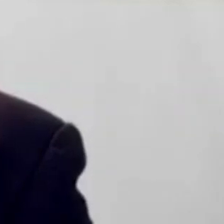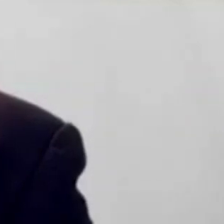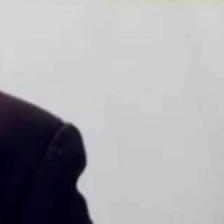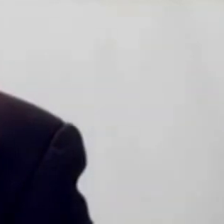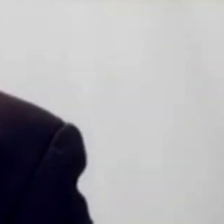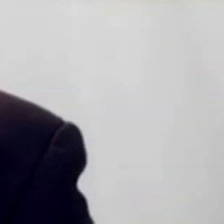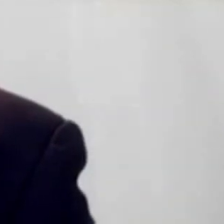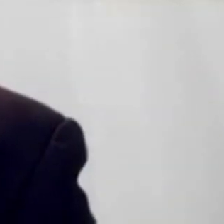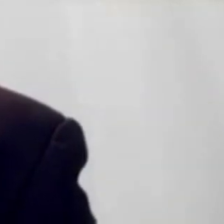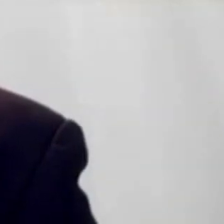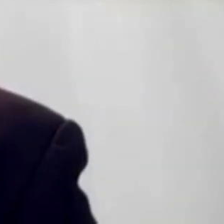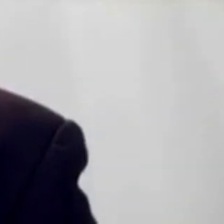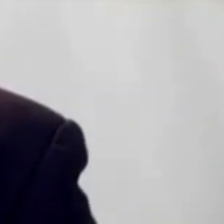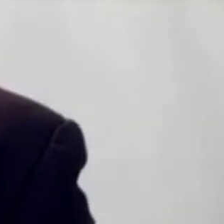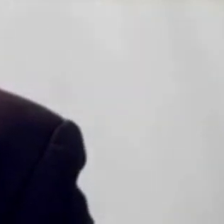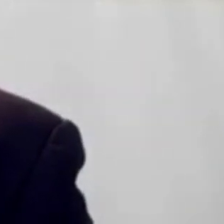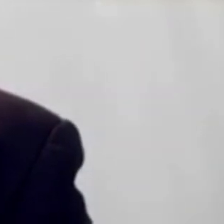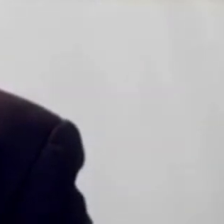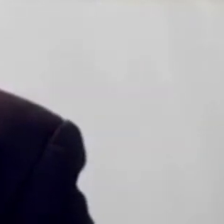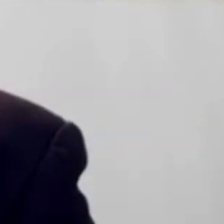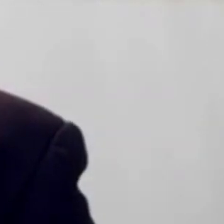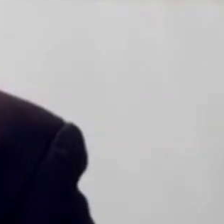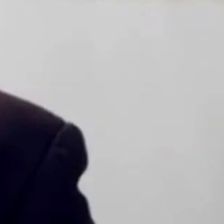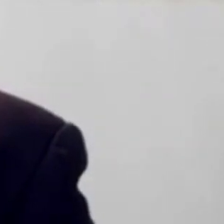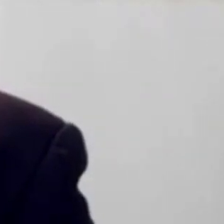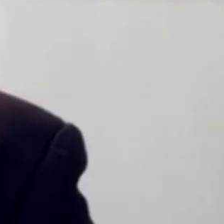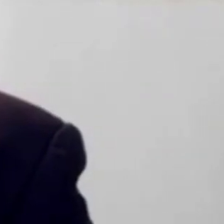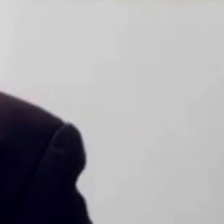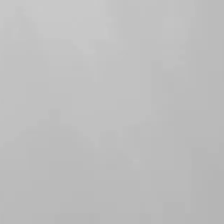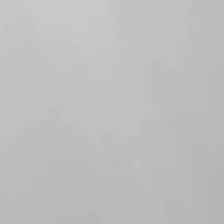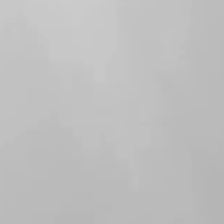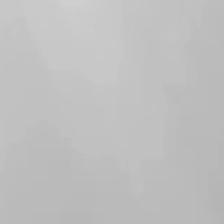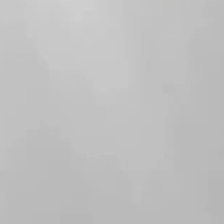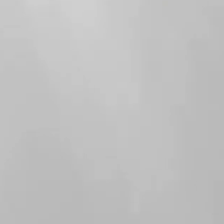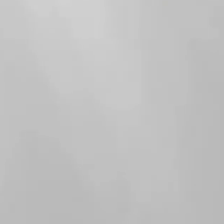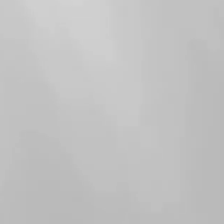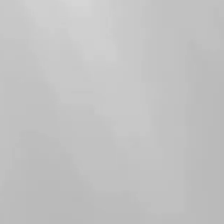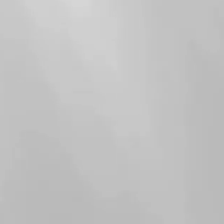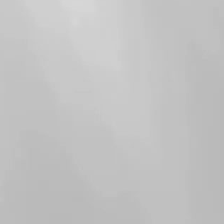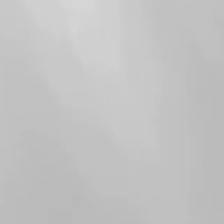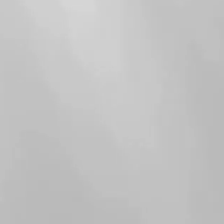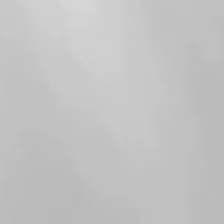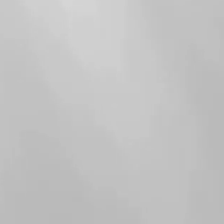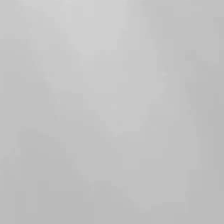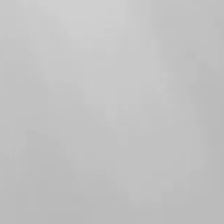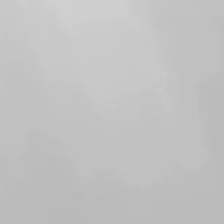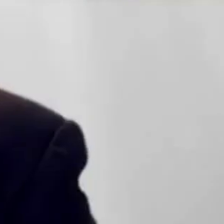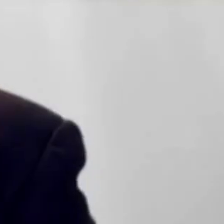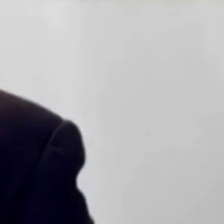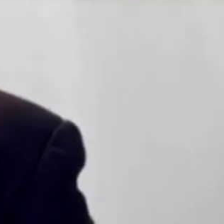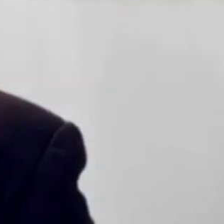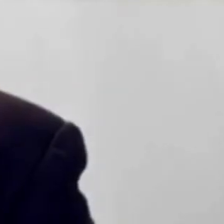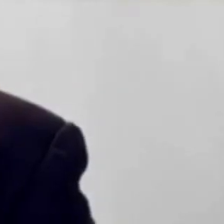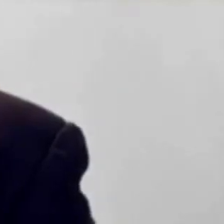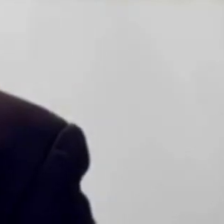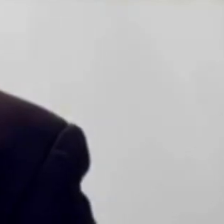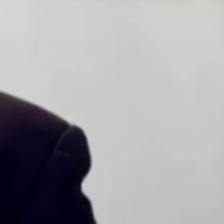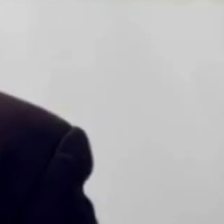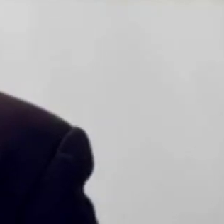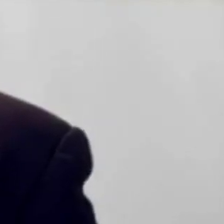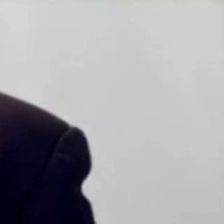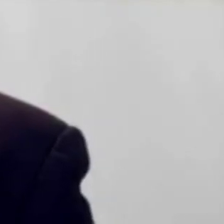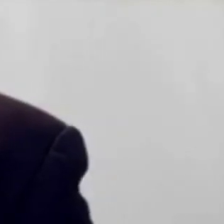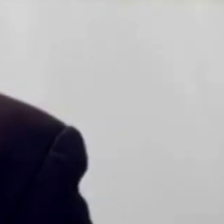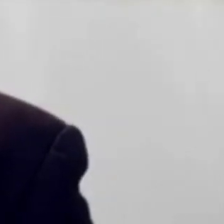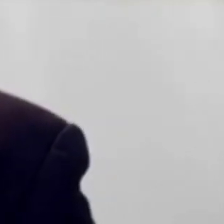daquela situação se eu devolvesse para Deus o que era dele. E através dessa visão